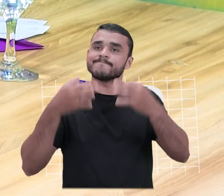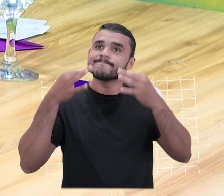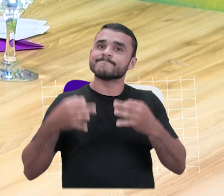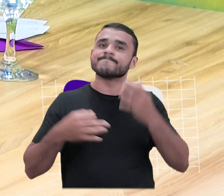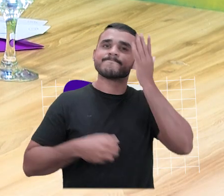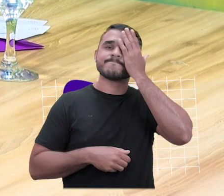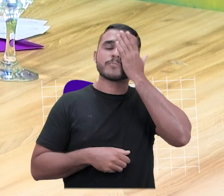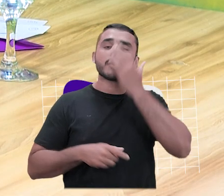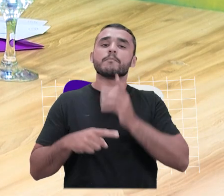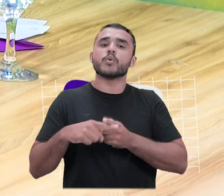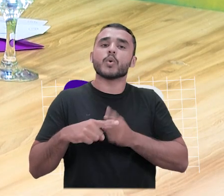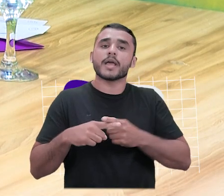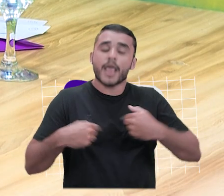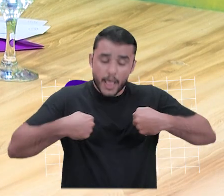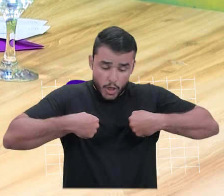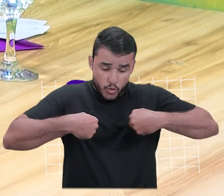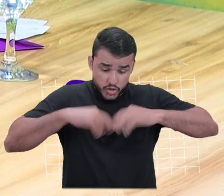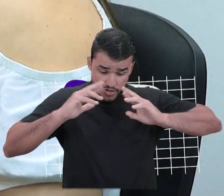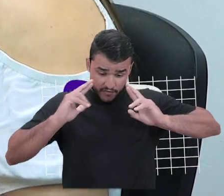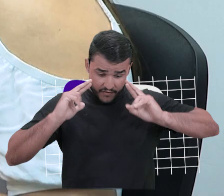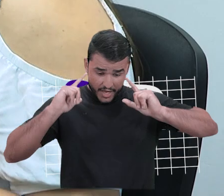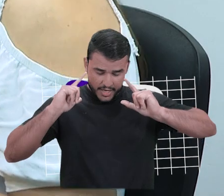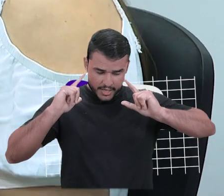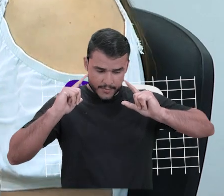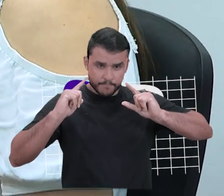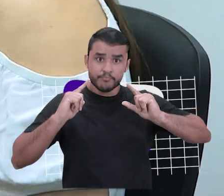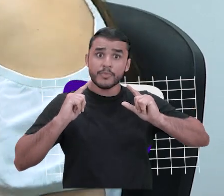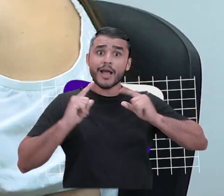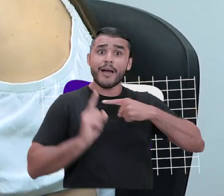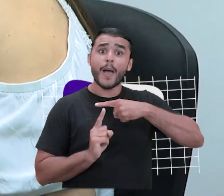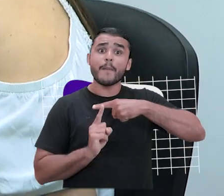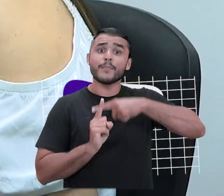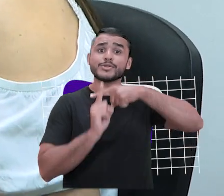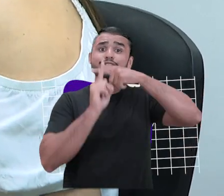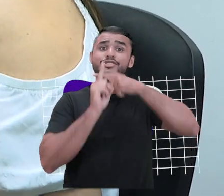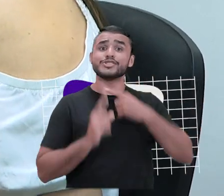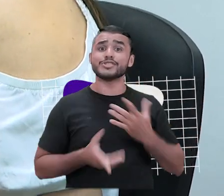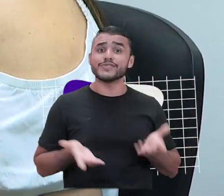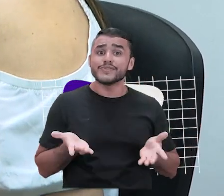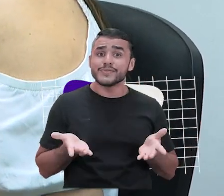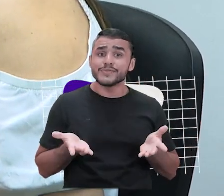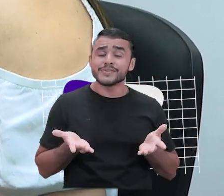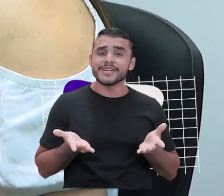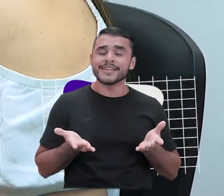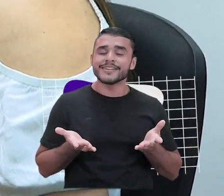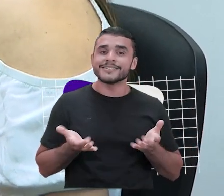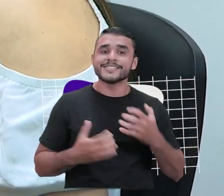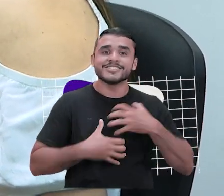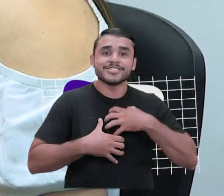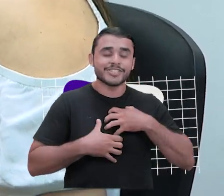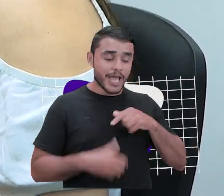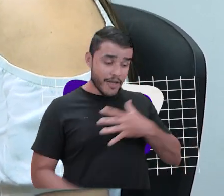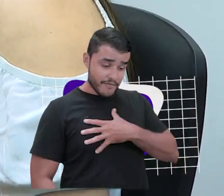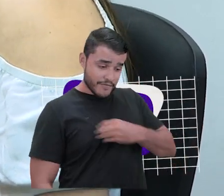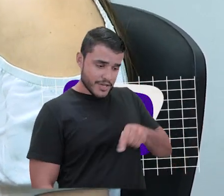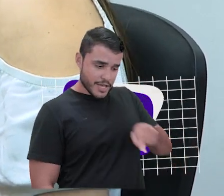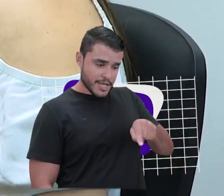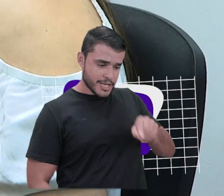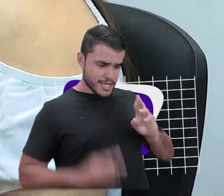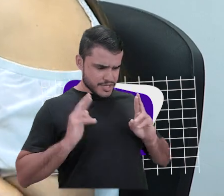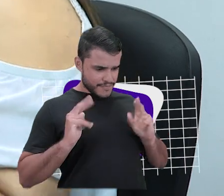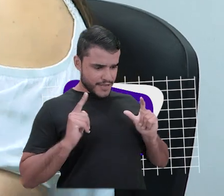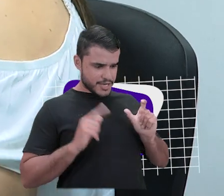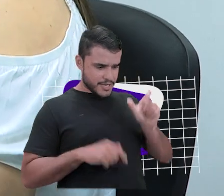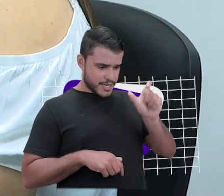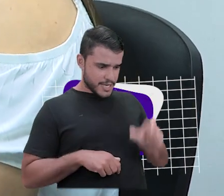minha diferença só tem ponto positivo. Entendeu? Viver a diferença dele, pra mim, só tem ponto positivo.